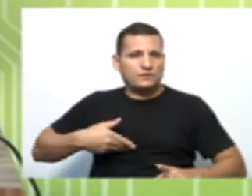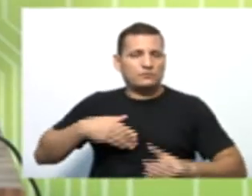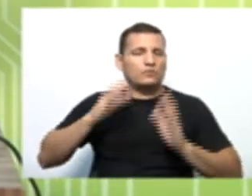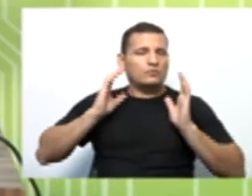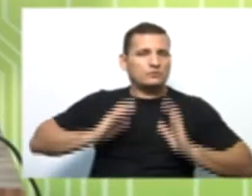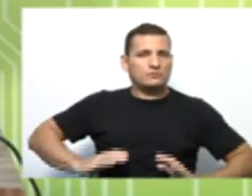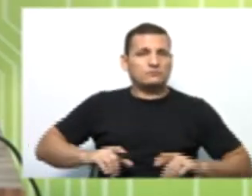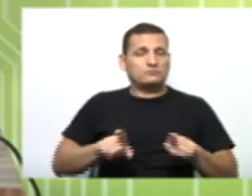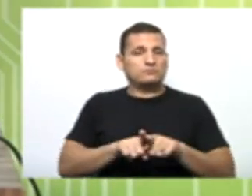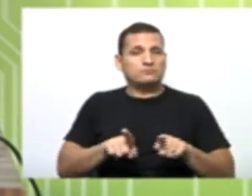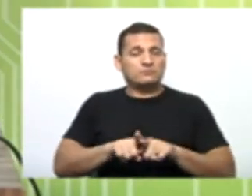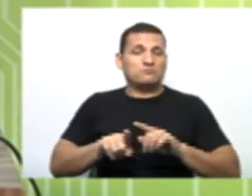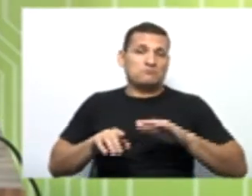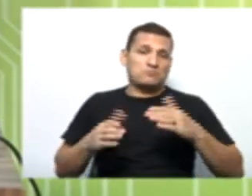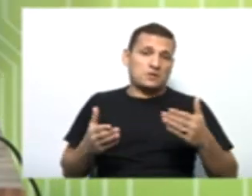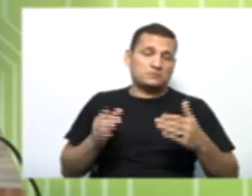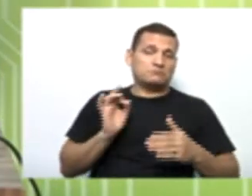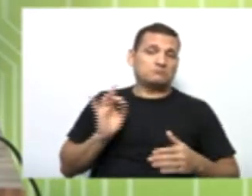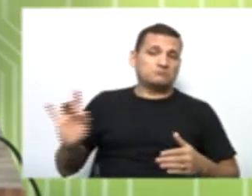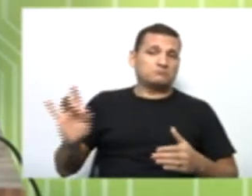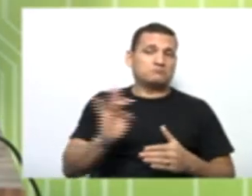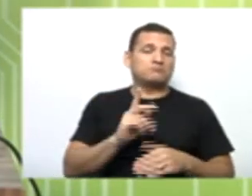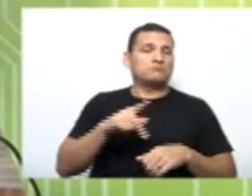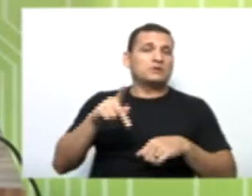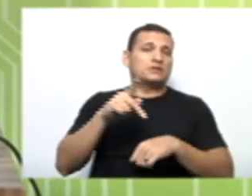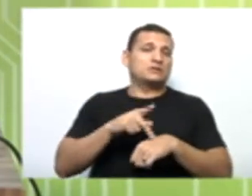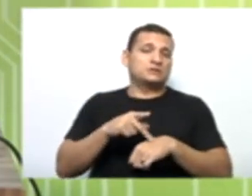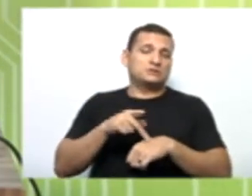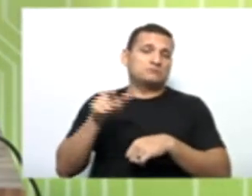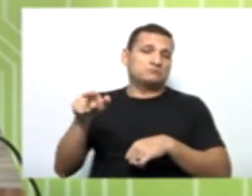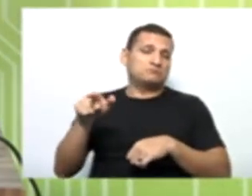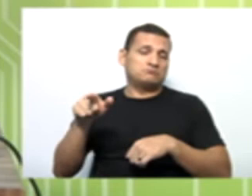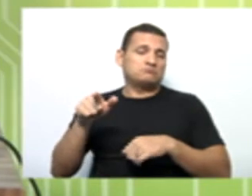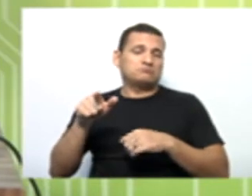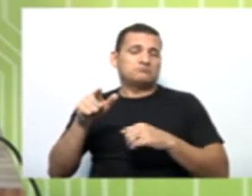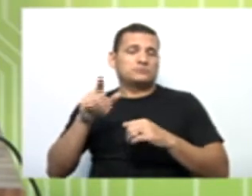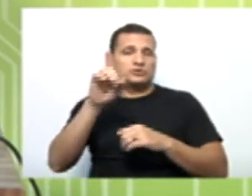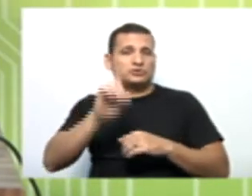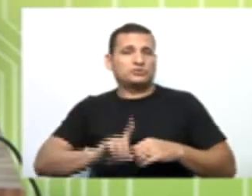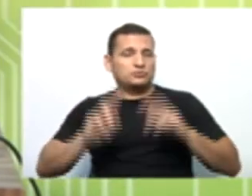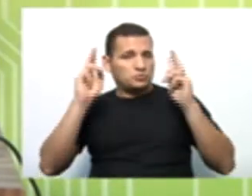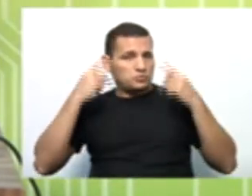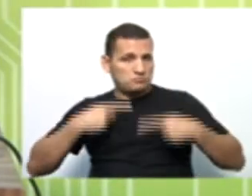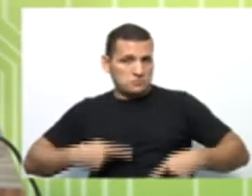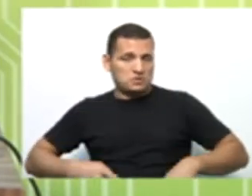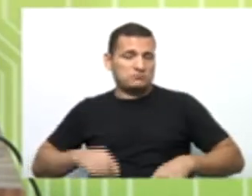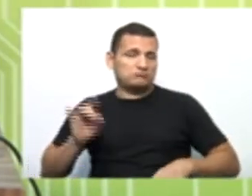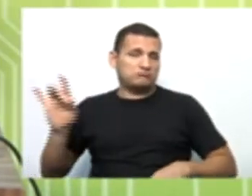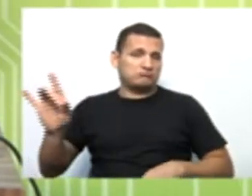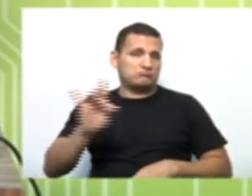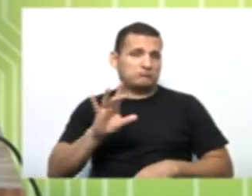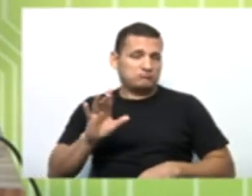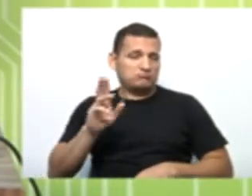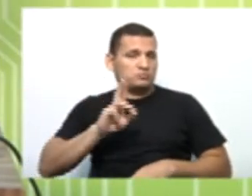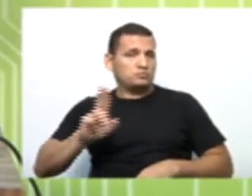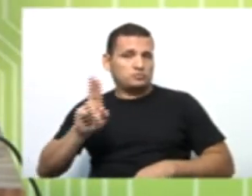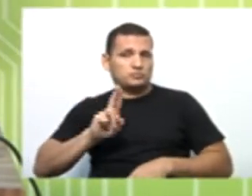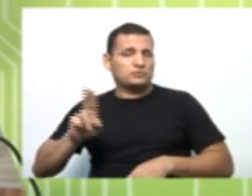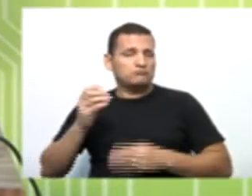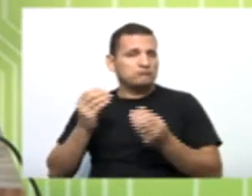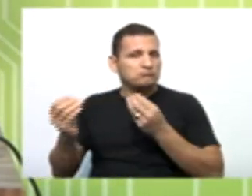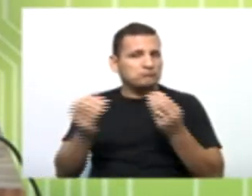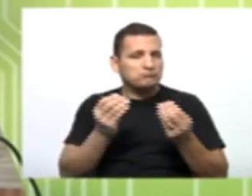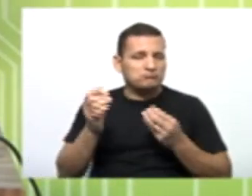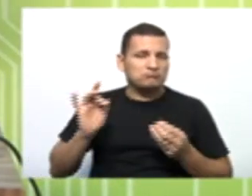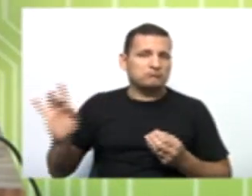país, ele interpreta a Declaração Universal dos Direitos Humanos de uma forma muito peculiar, de uma forma muito particular, porque a